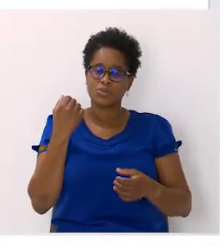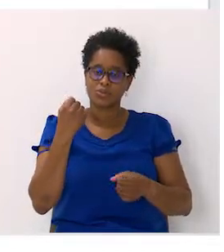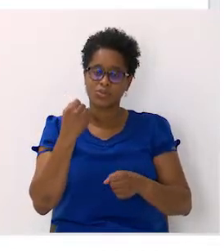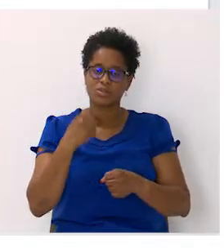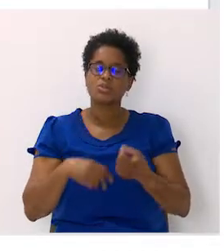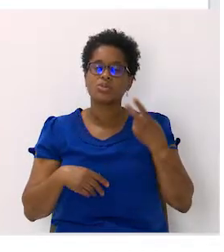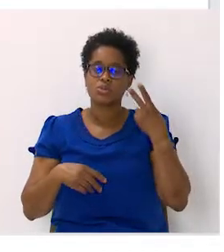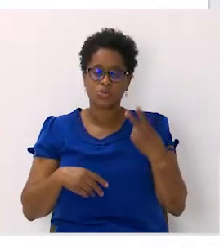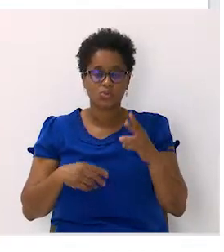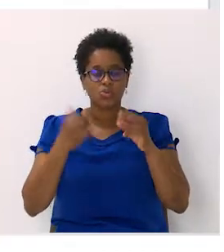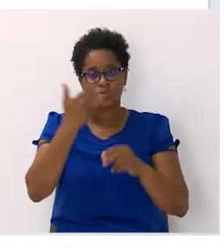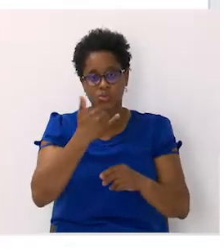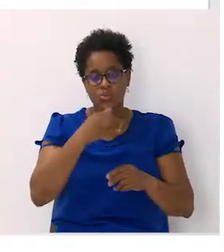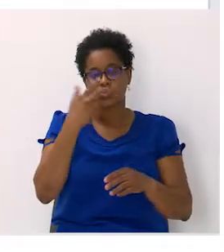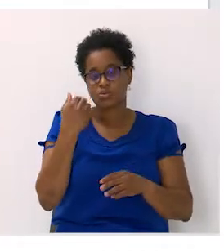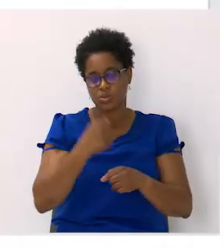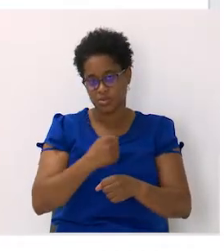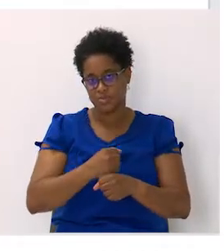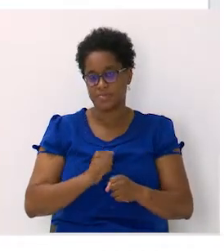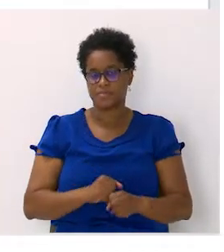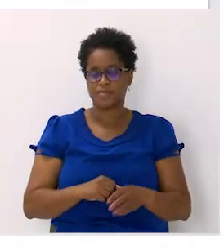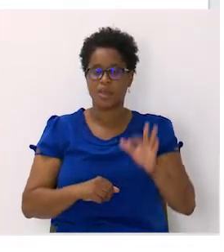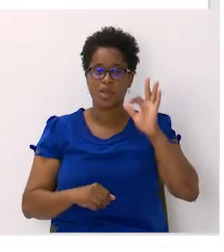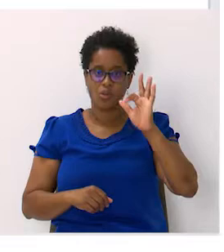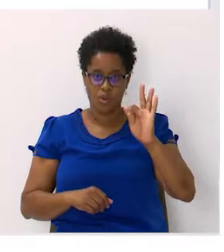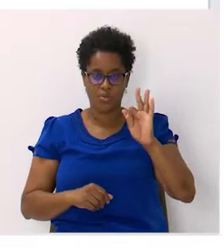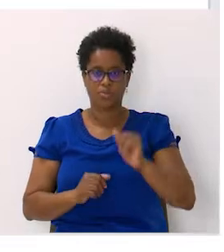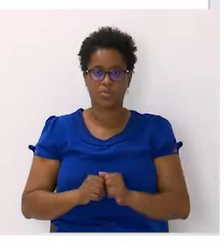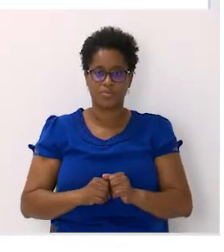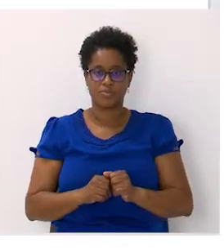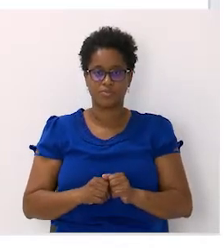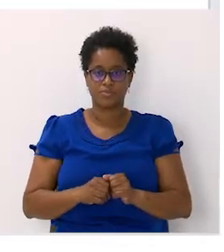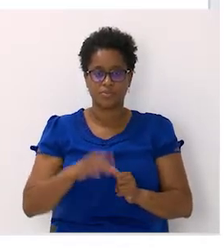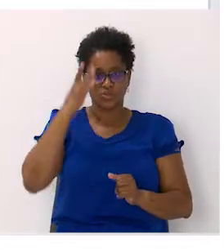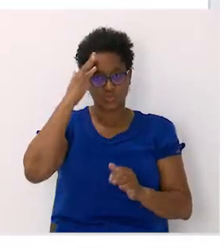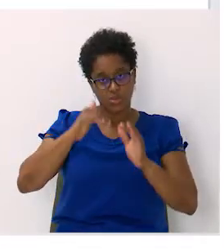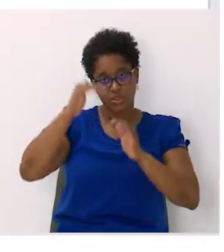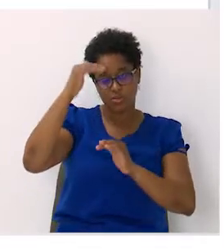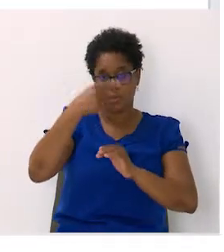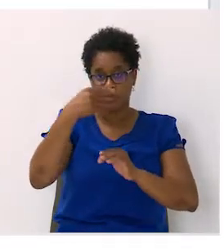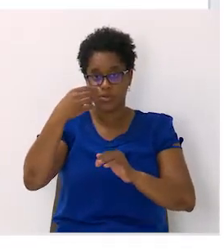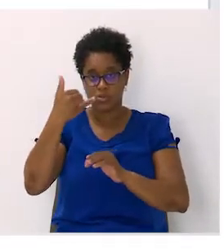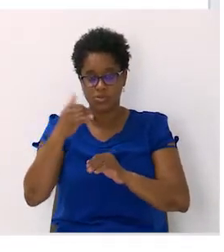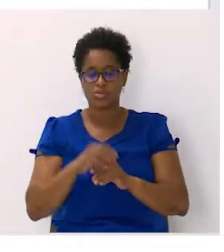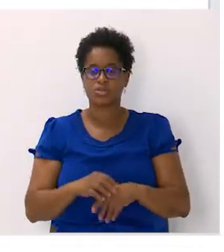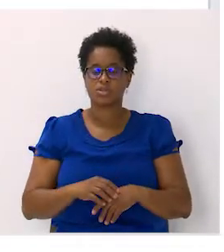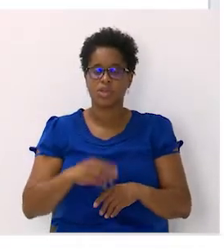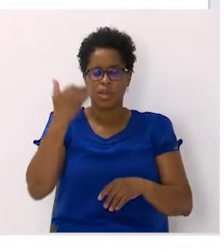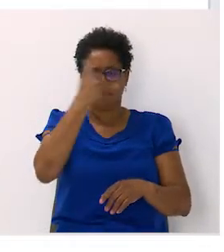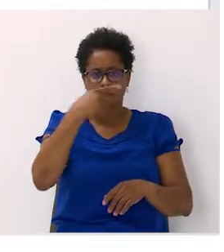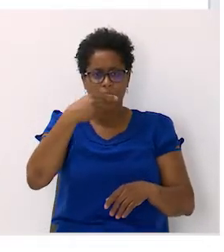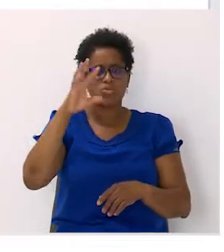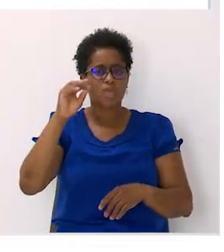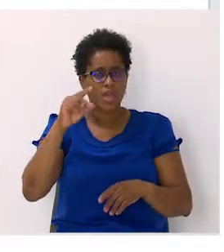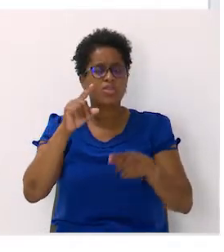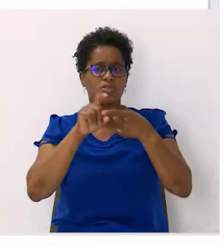segundo exercício. 4 de expoente menos 10 a dividir,